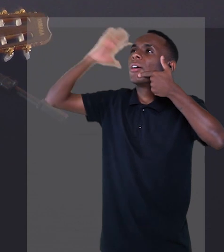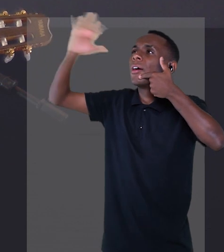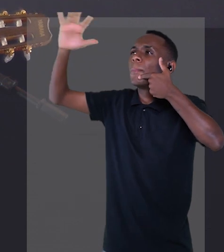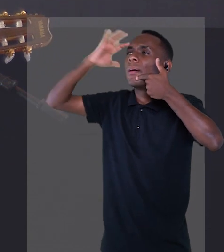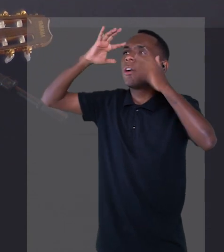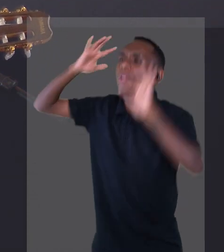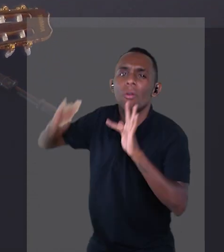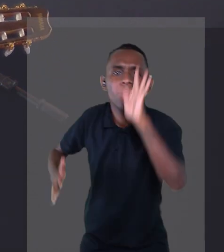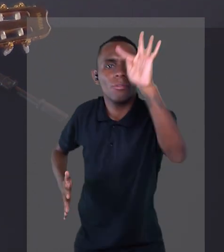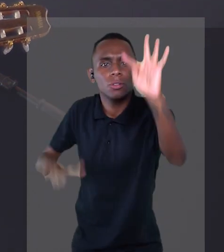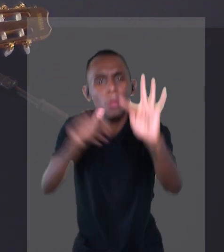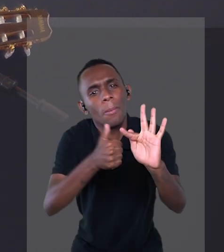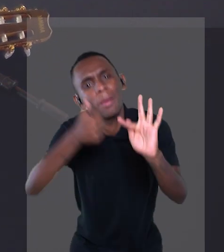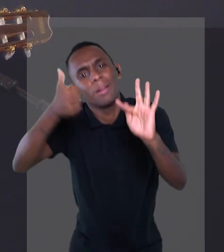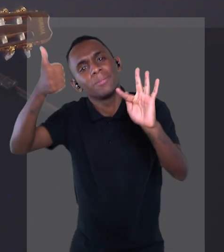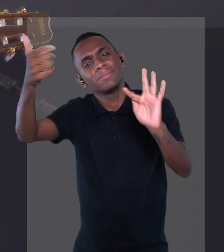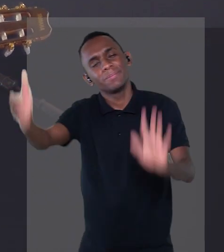eterno amanhã.